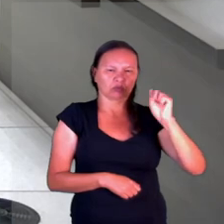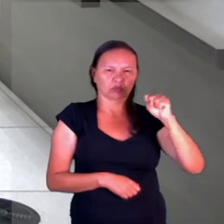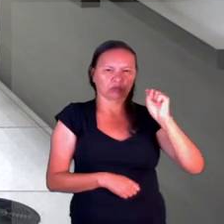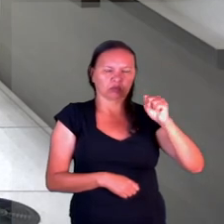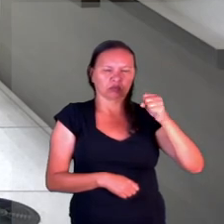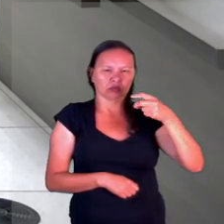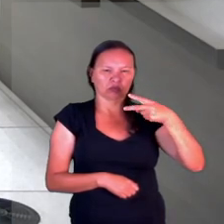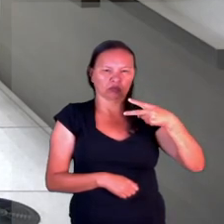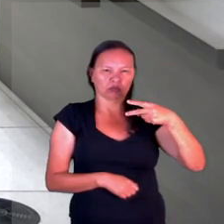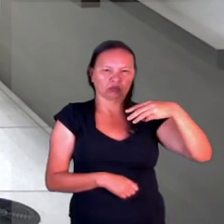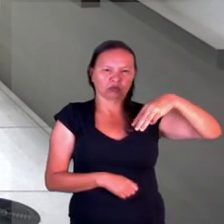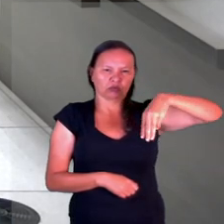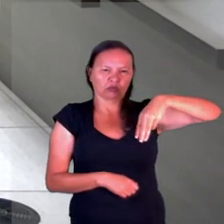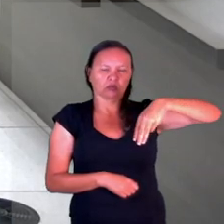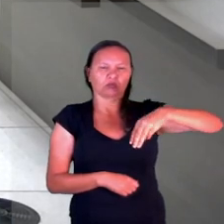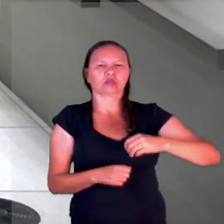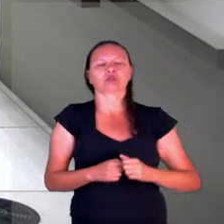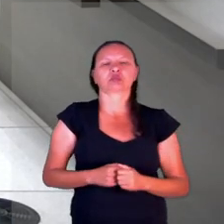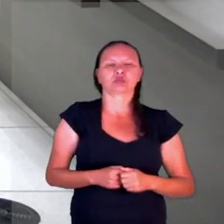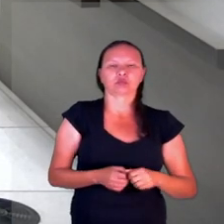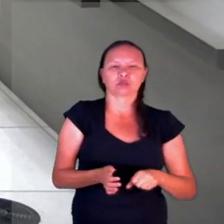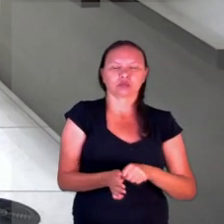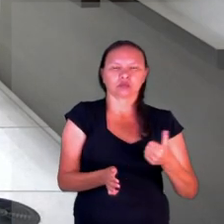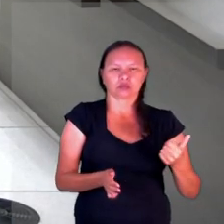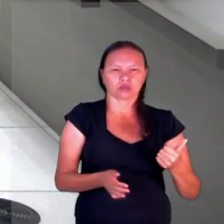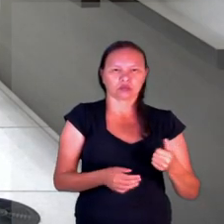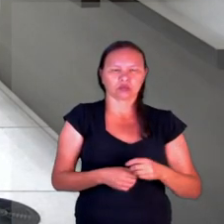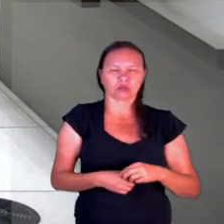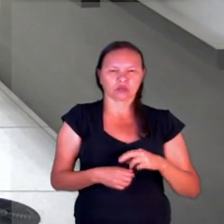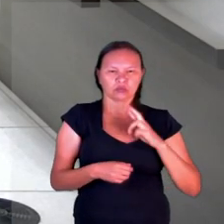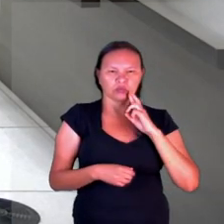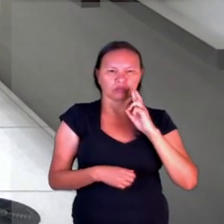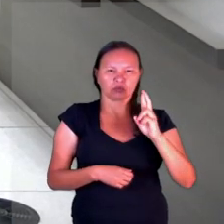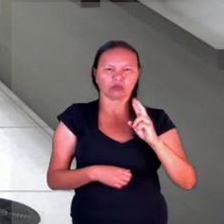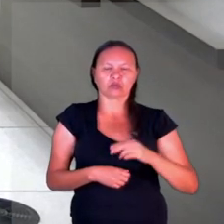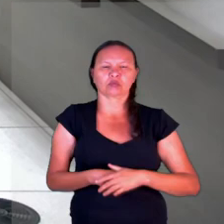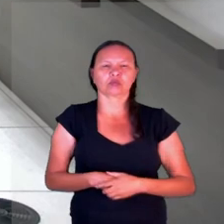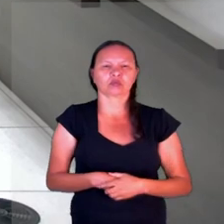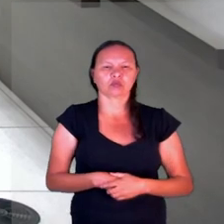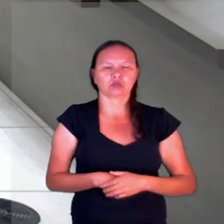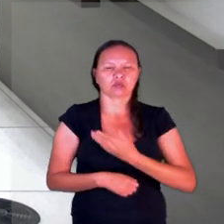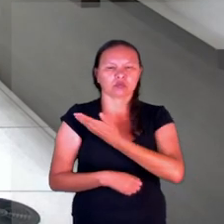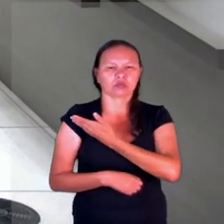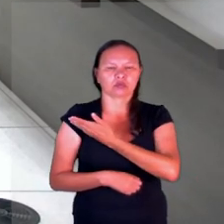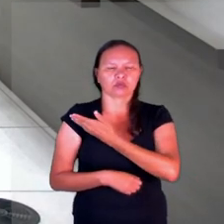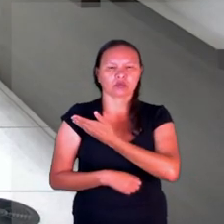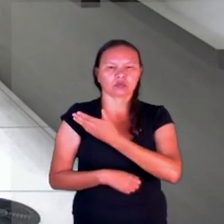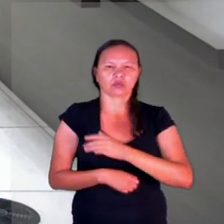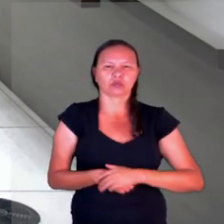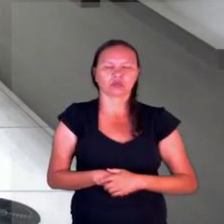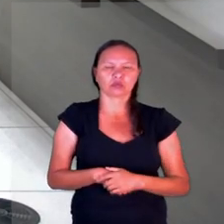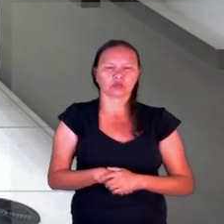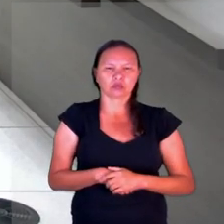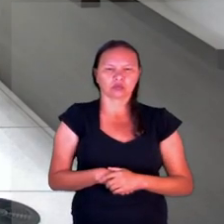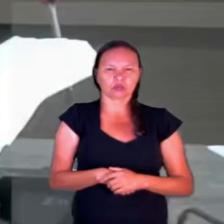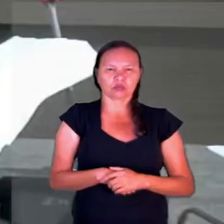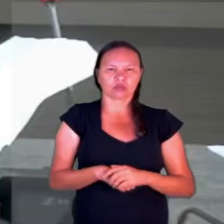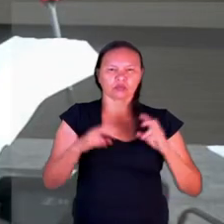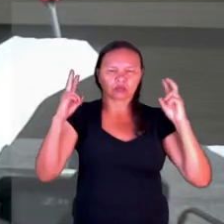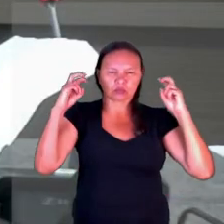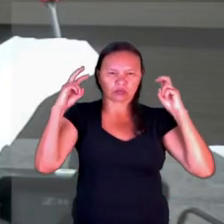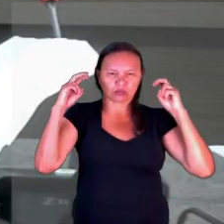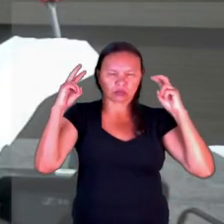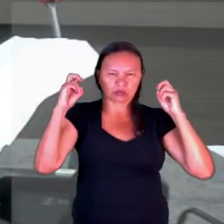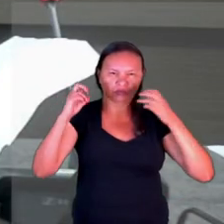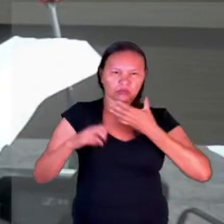tarde a todas as pessoas eu quero me dirigir aqui ao ao meu colega ao meu exemplo né de